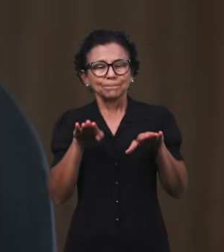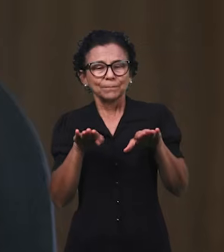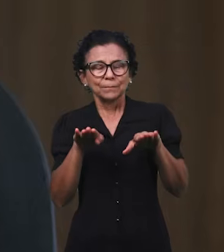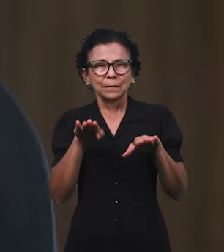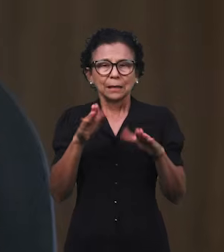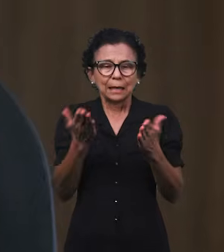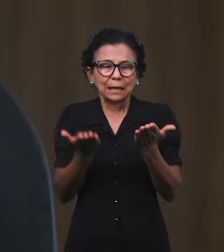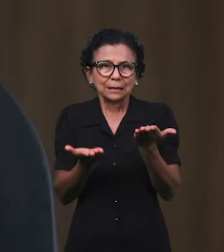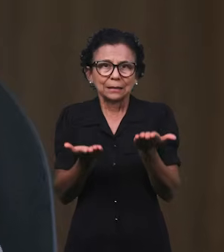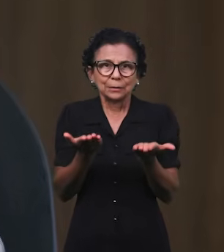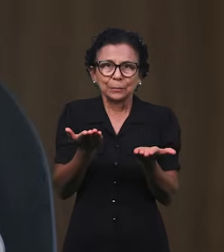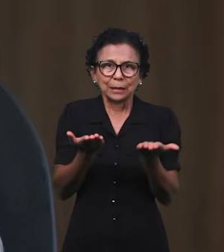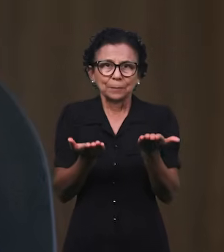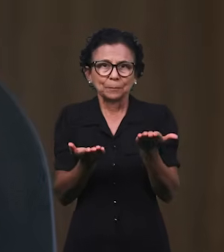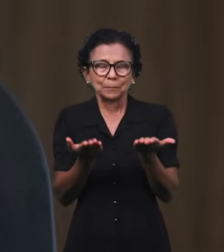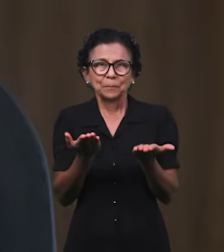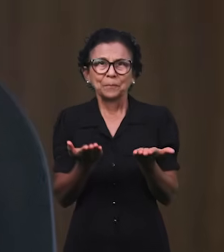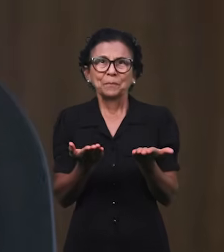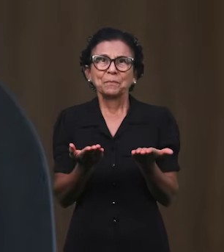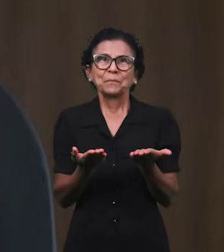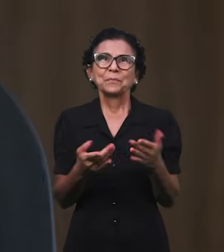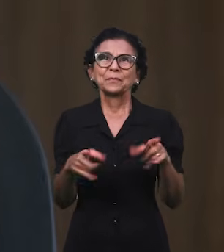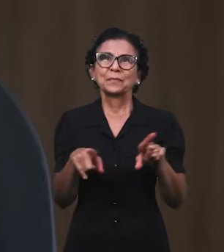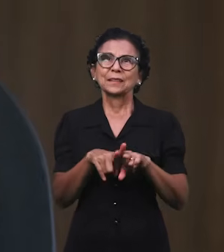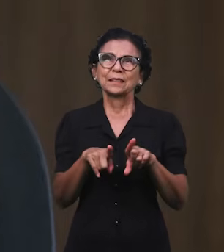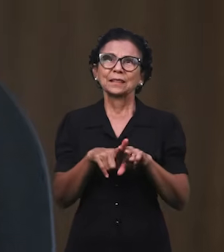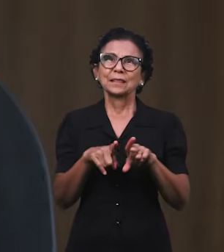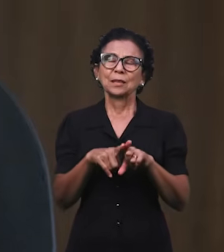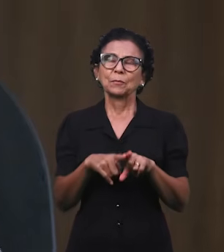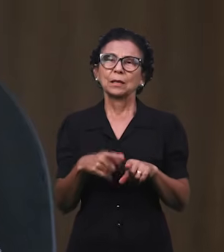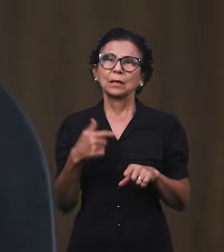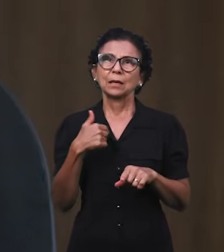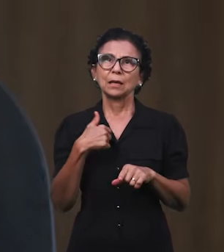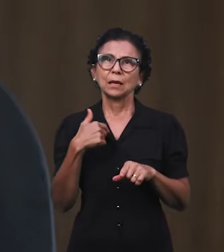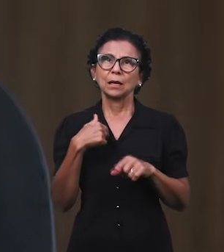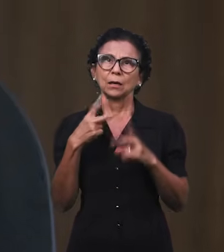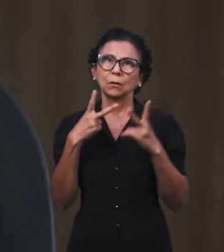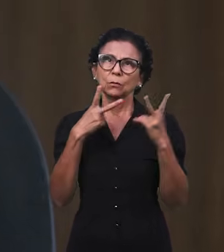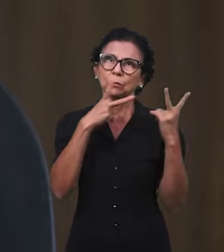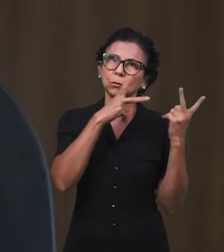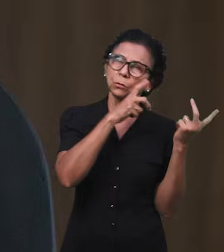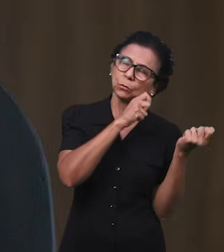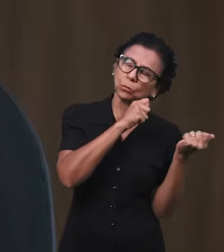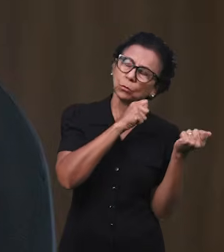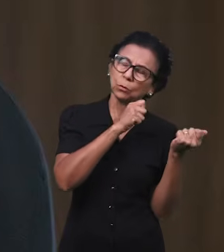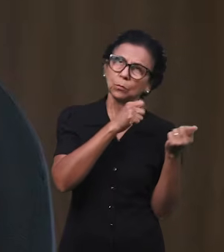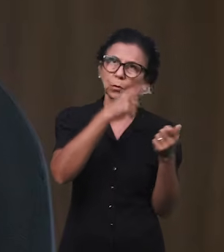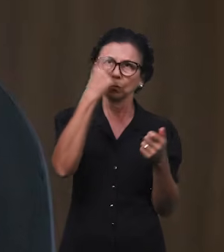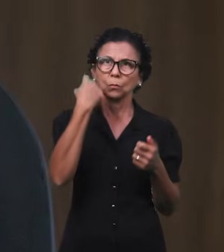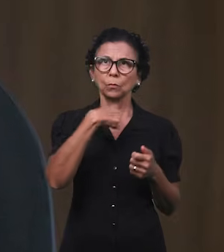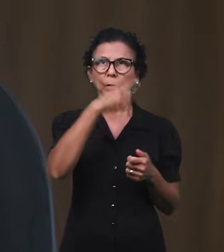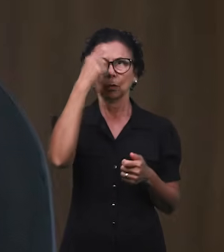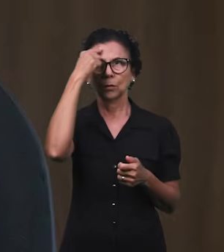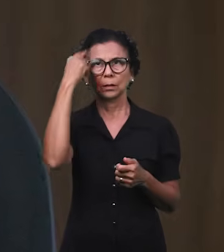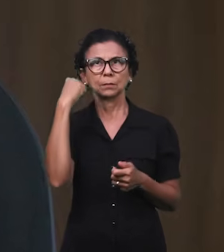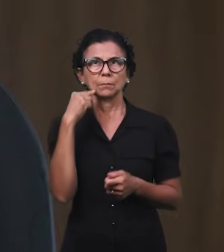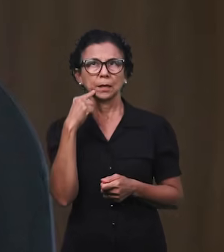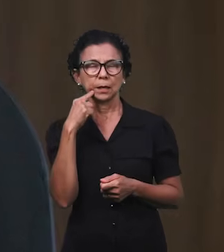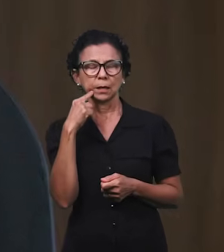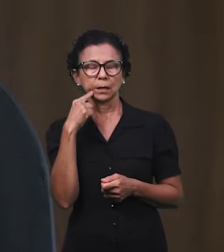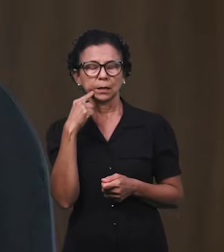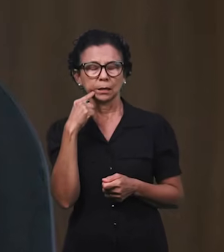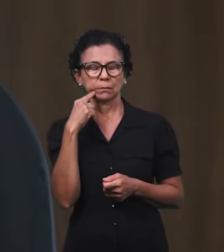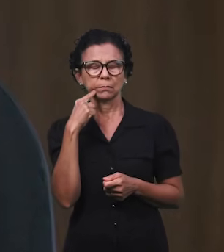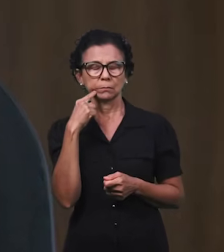outra coisa para mim é que meu sono, ele é um sono, eu durmo a cada 1h30, a cada 2 horas